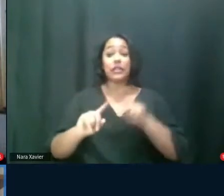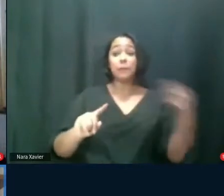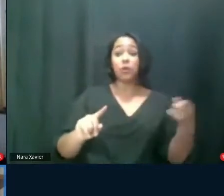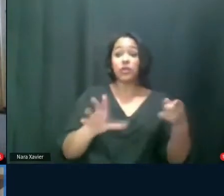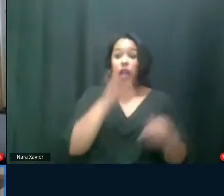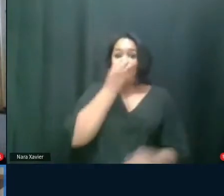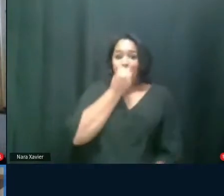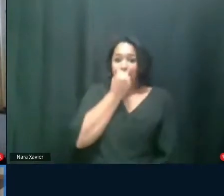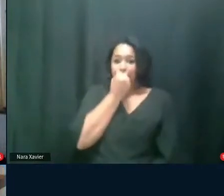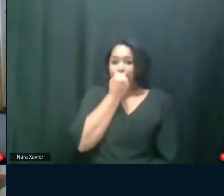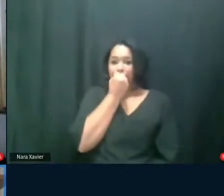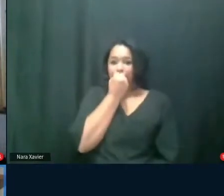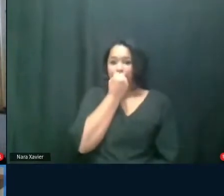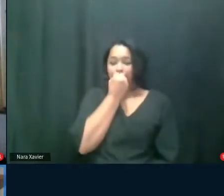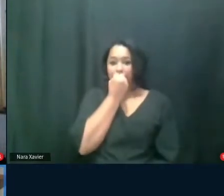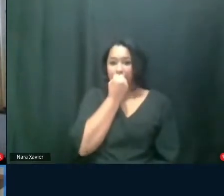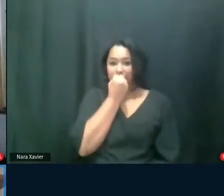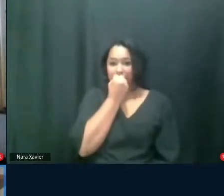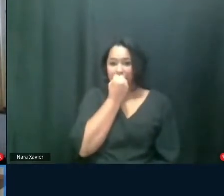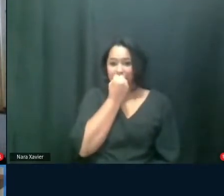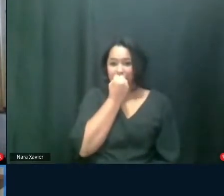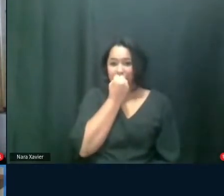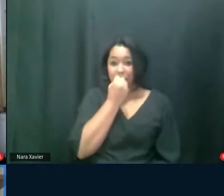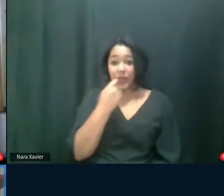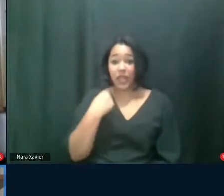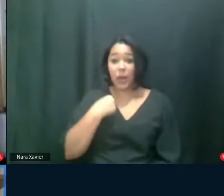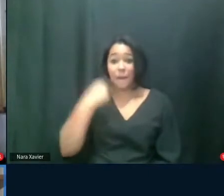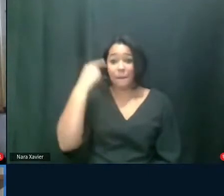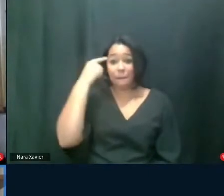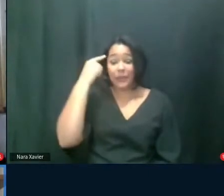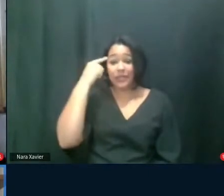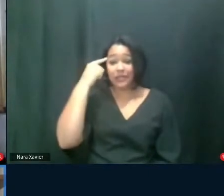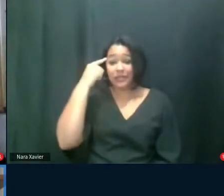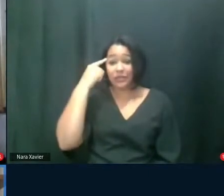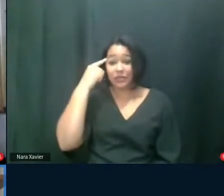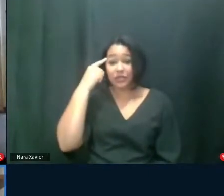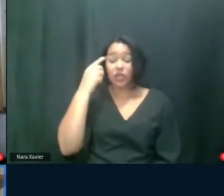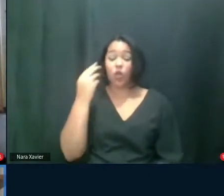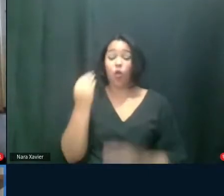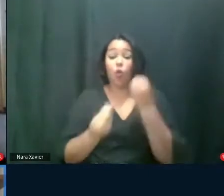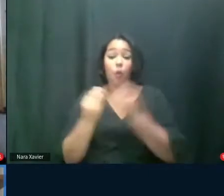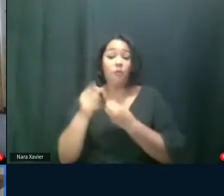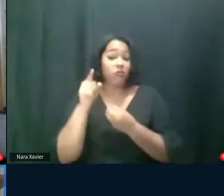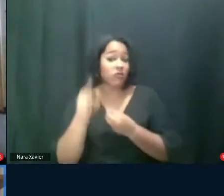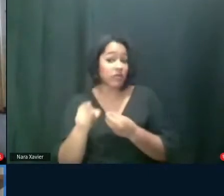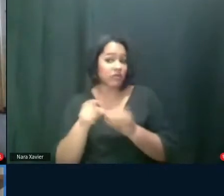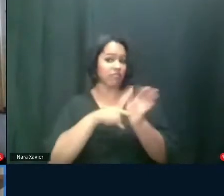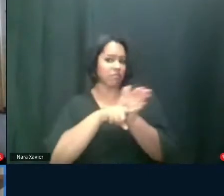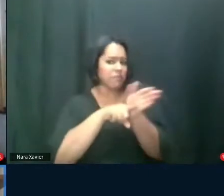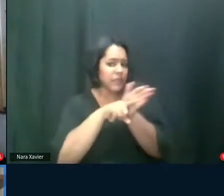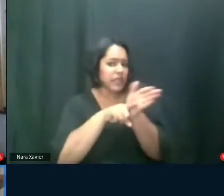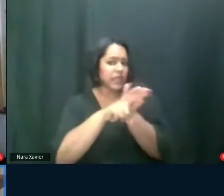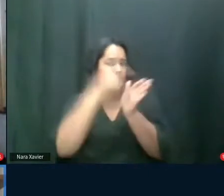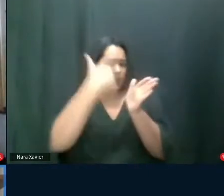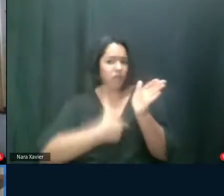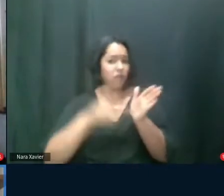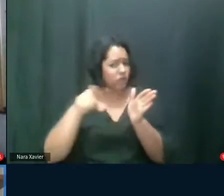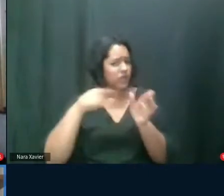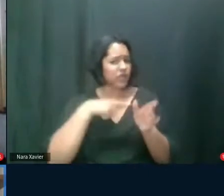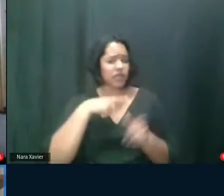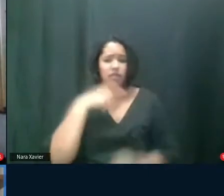se cala. Eu acho que ela fica muito silenciada enquanto pesquisadora mesmo. Você tem uma